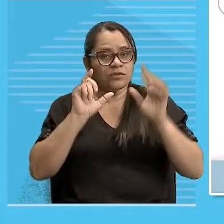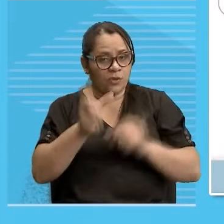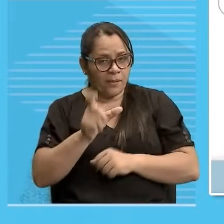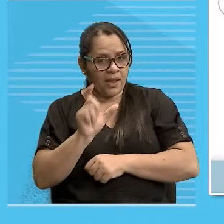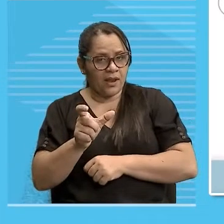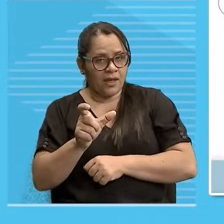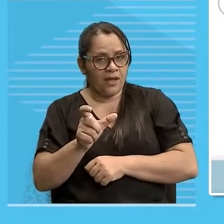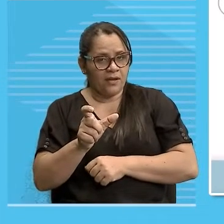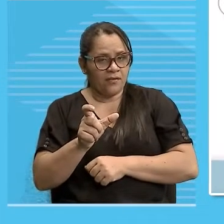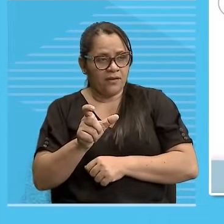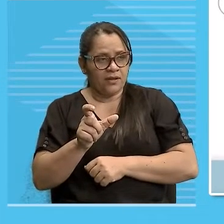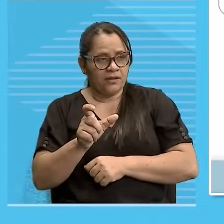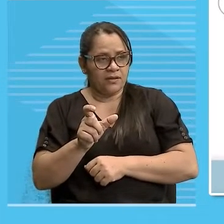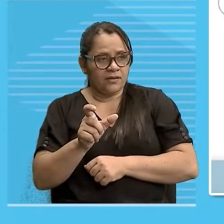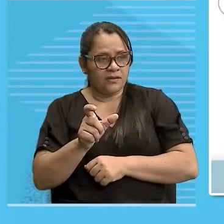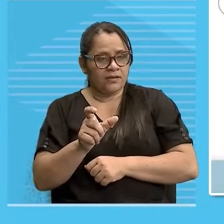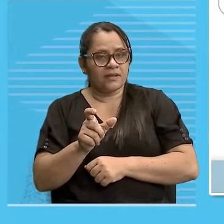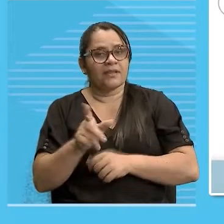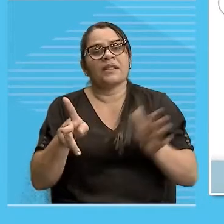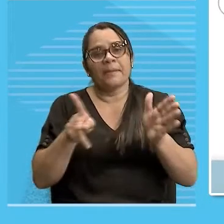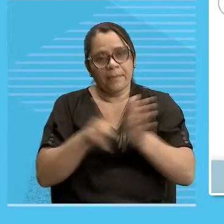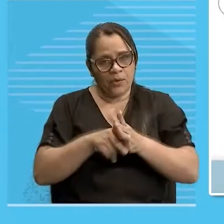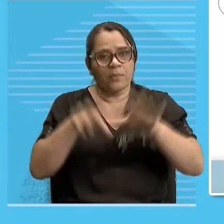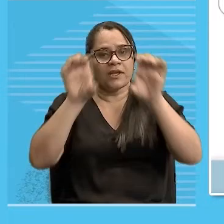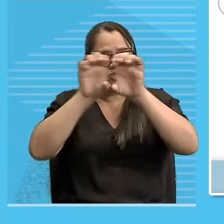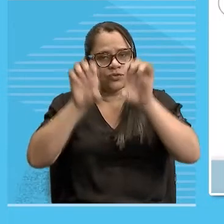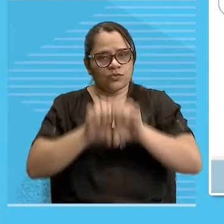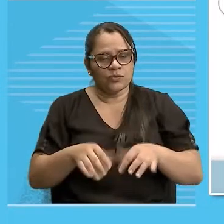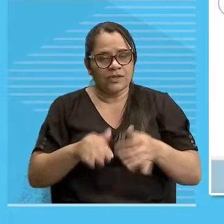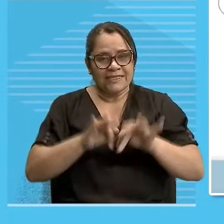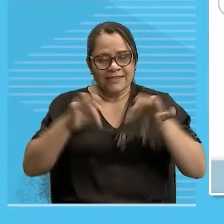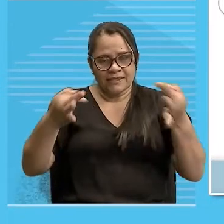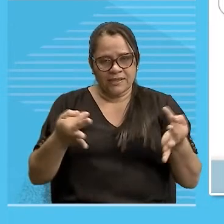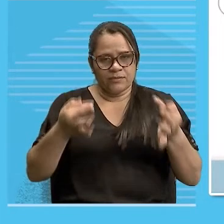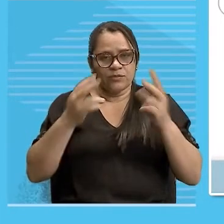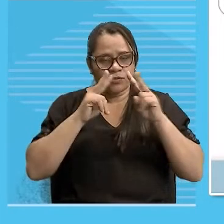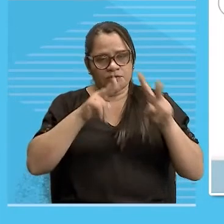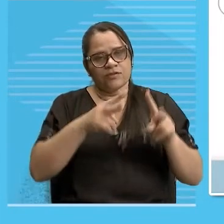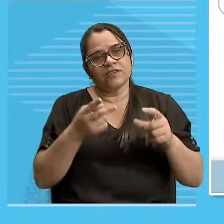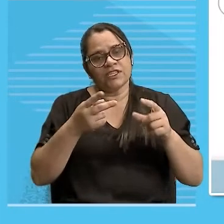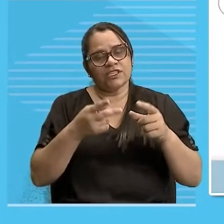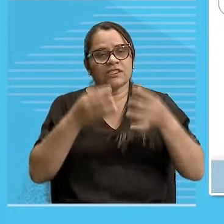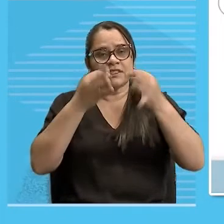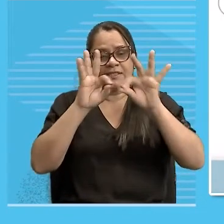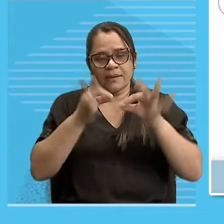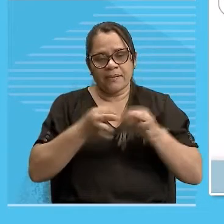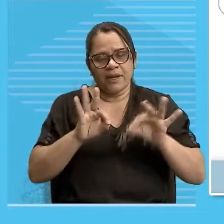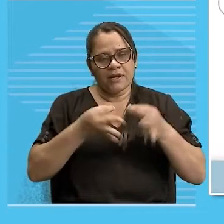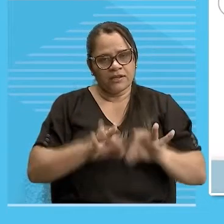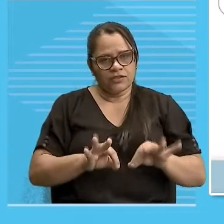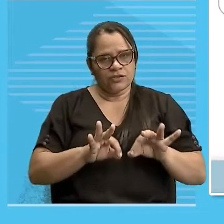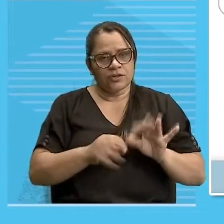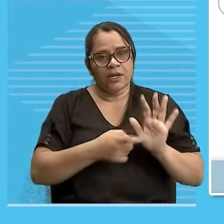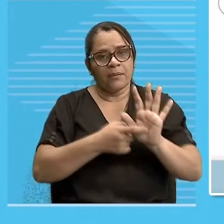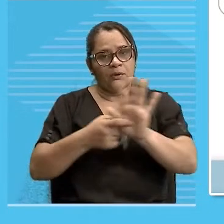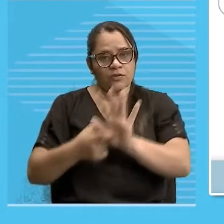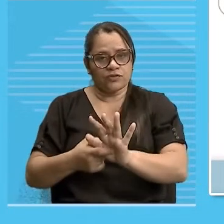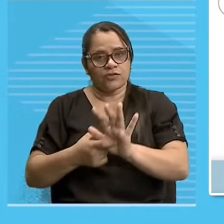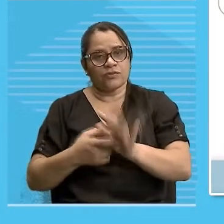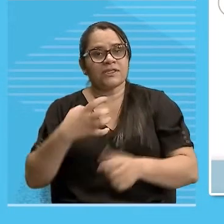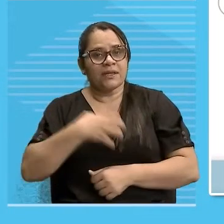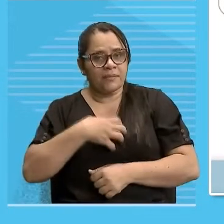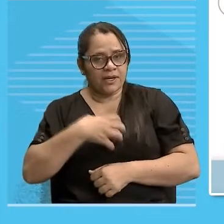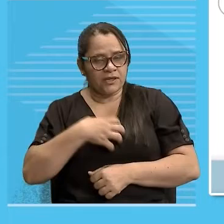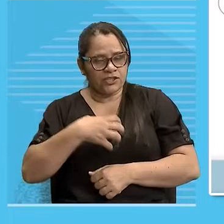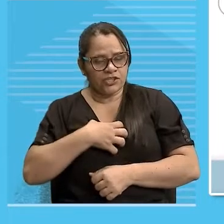possuir, tá, essa estrutura simplificada. Do ponto de vista semântico, elas vão indicar estados emocionais. Não tem função